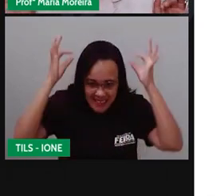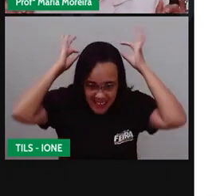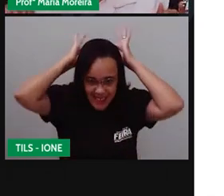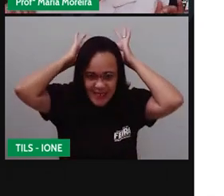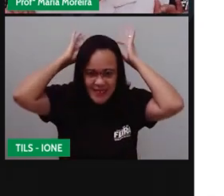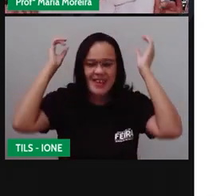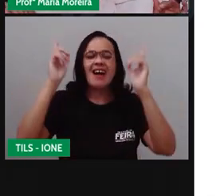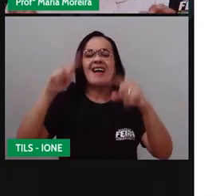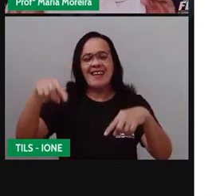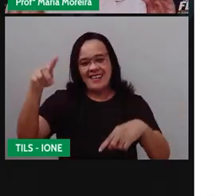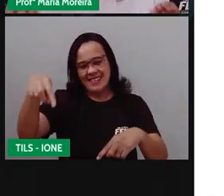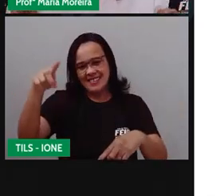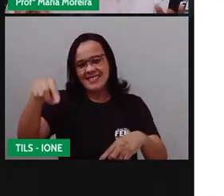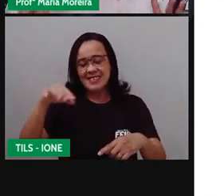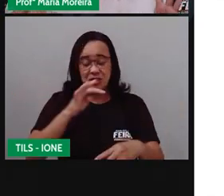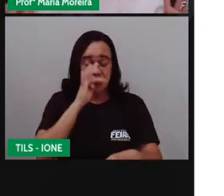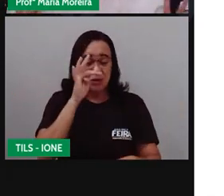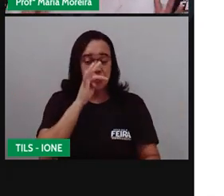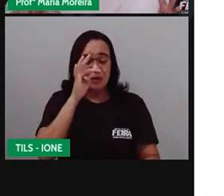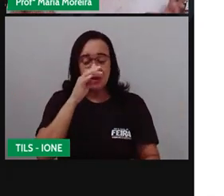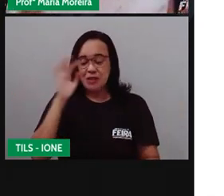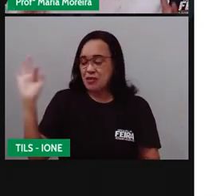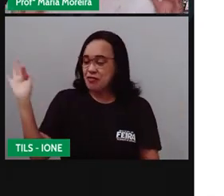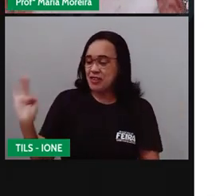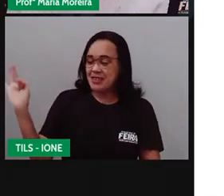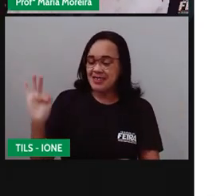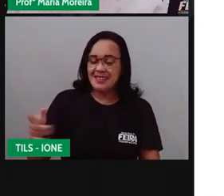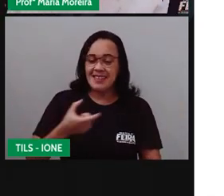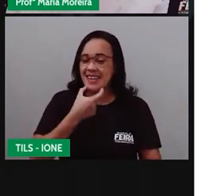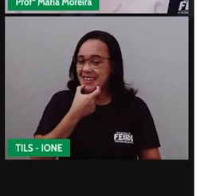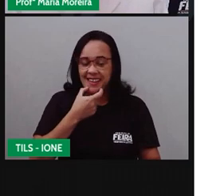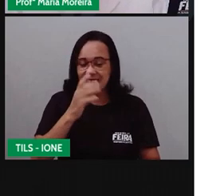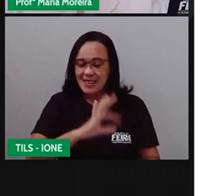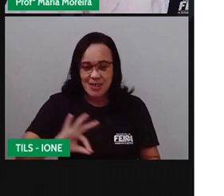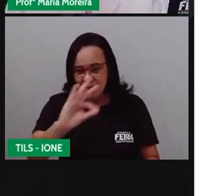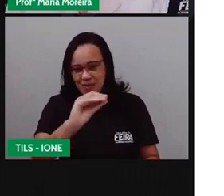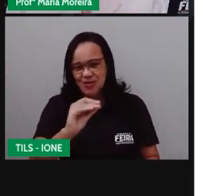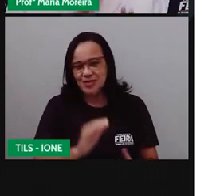aprende até grego, é francês, é inglês, é tudo.